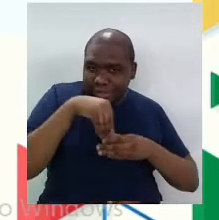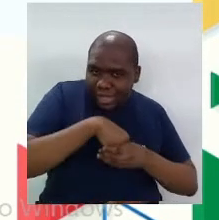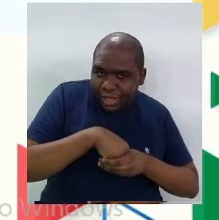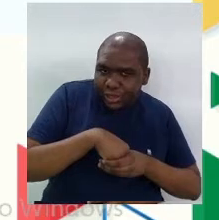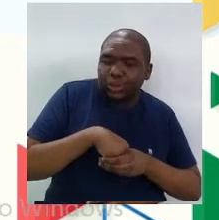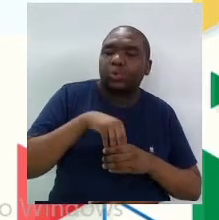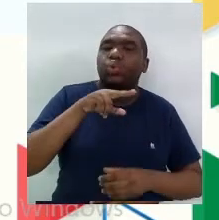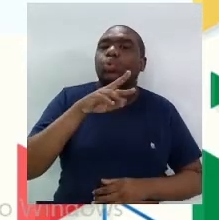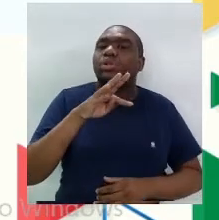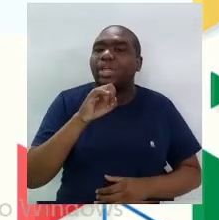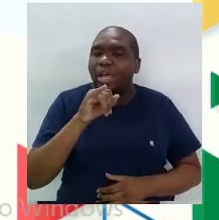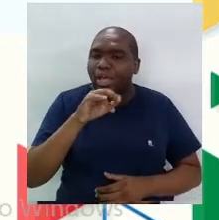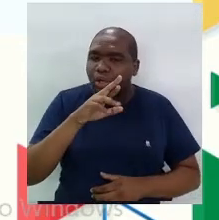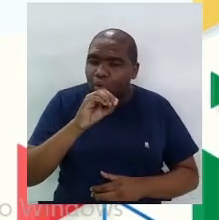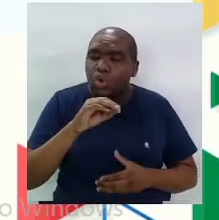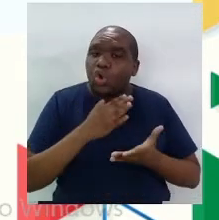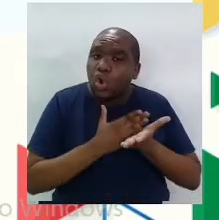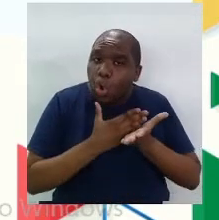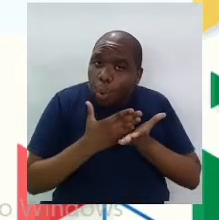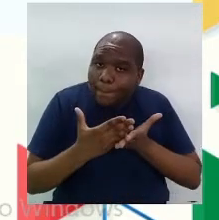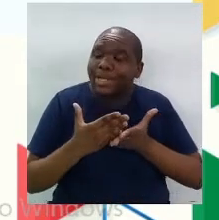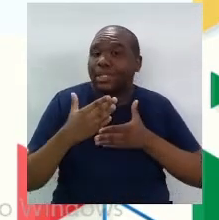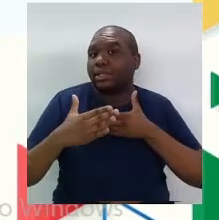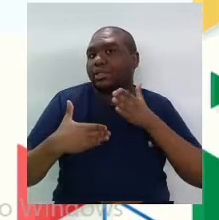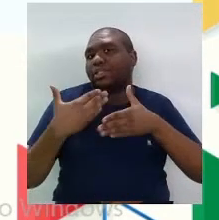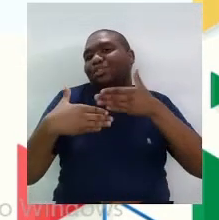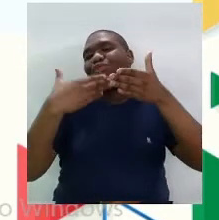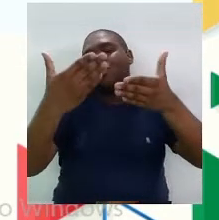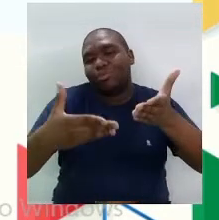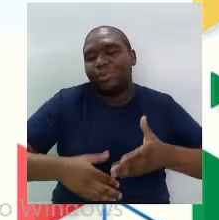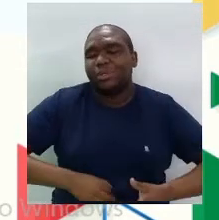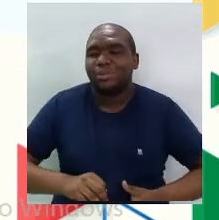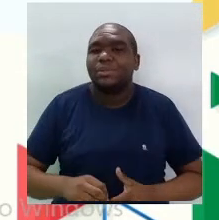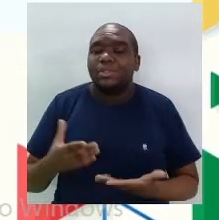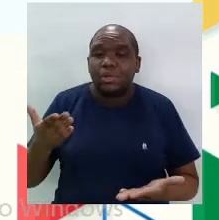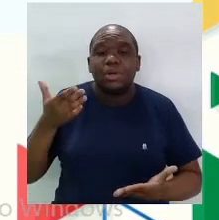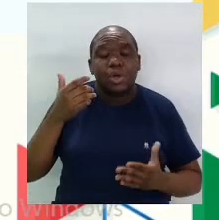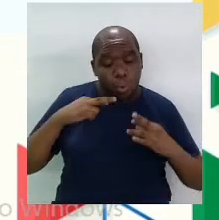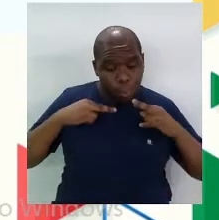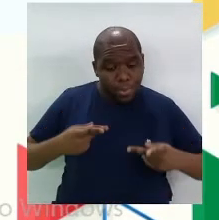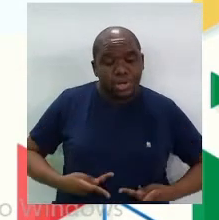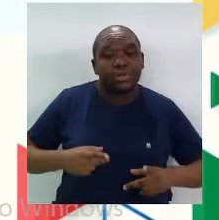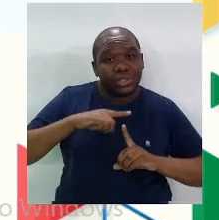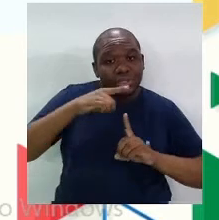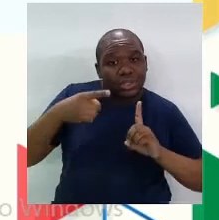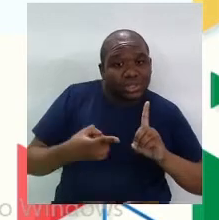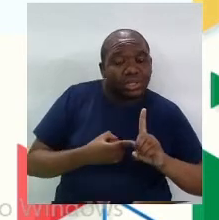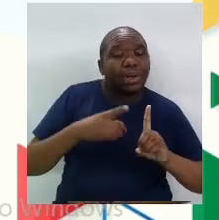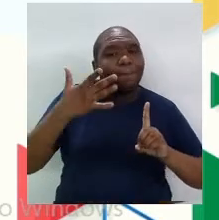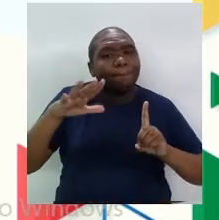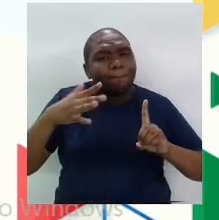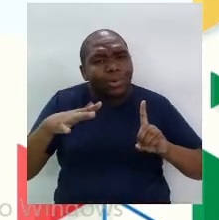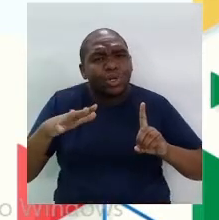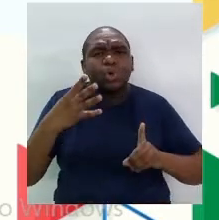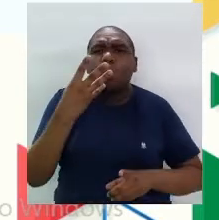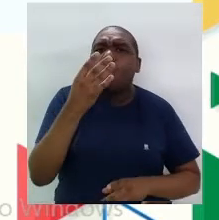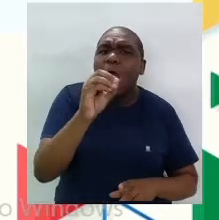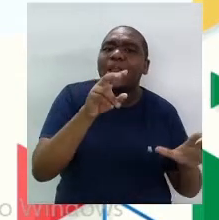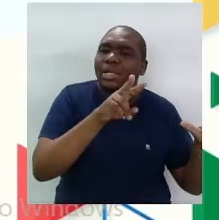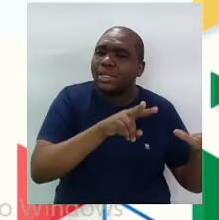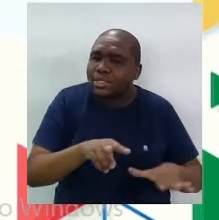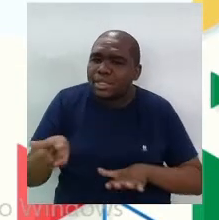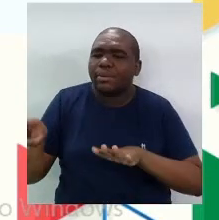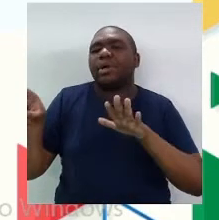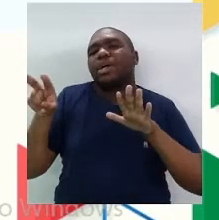no endométrio do útero e ali é iniciado o seu desenvolvimento. A gestação humana ela dura